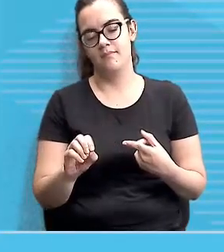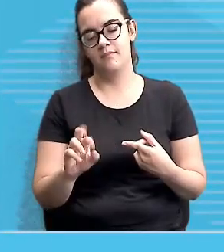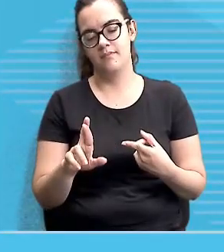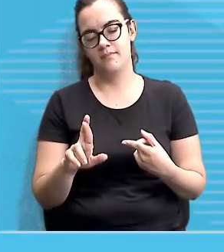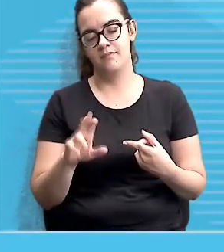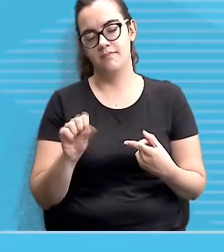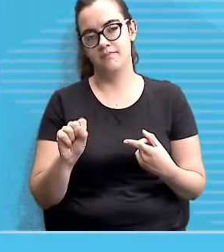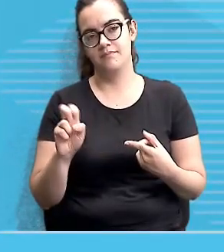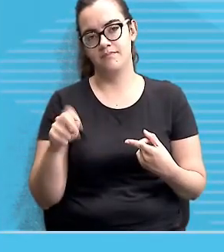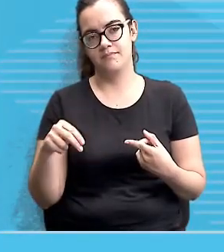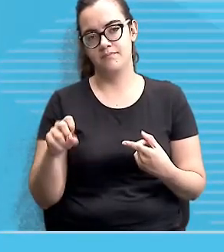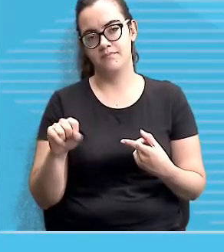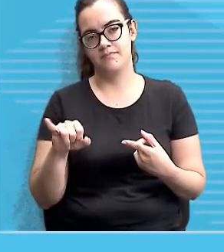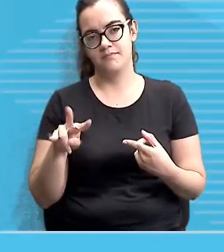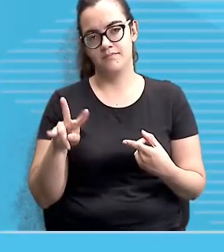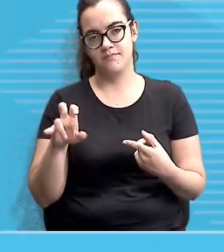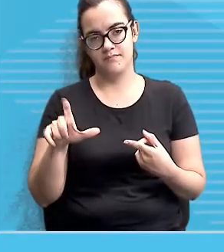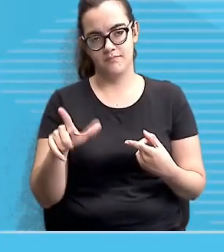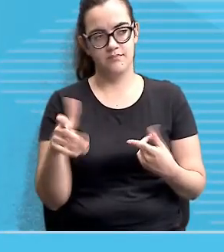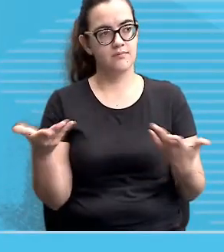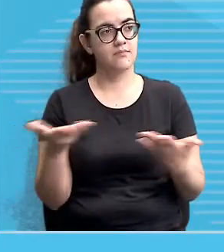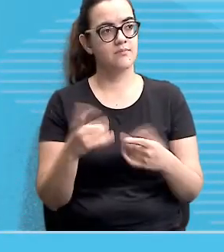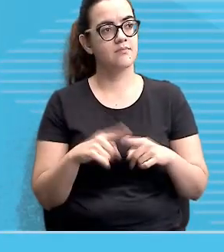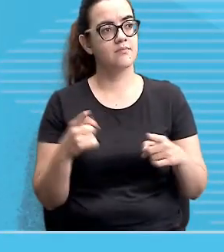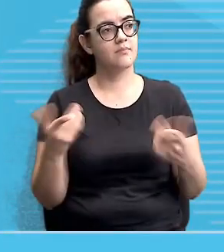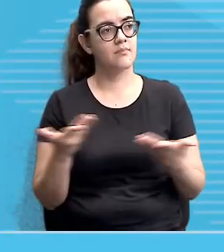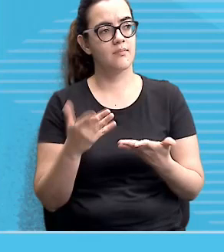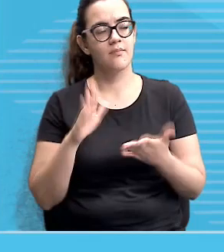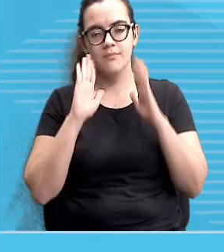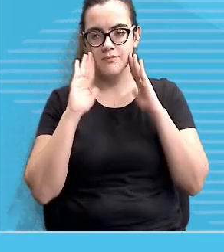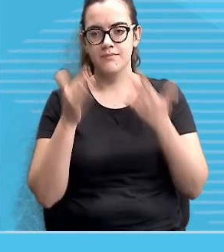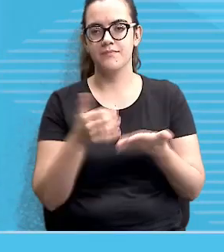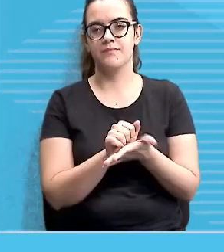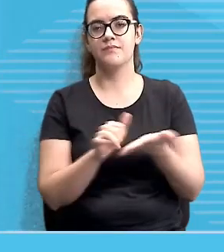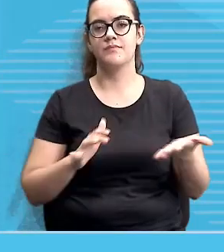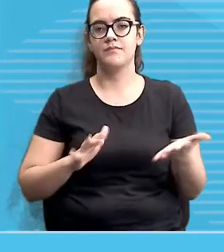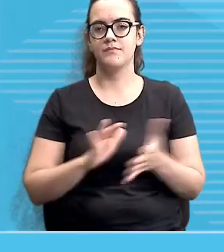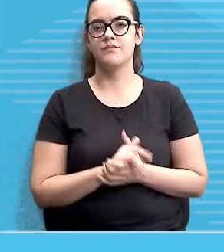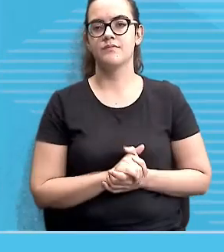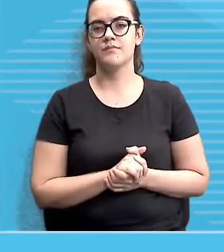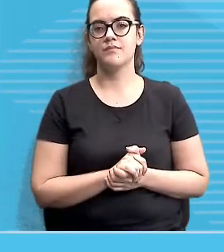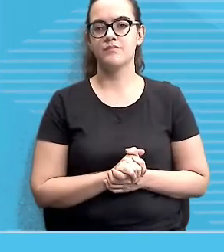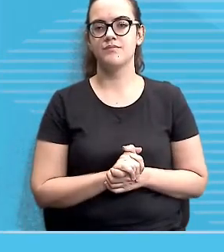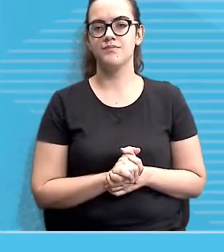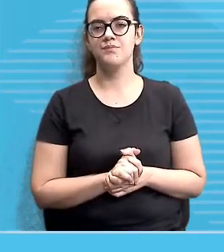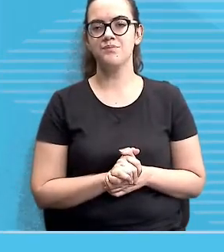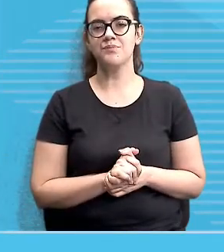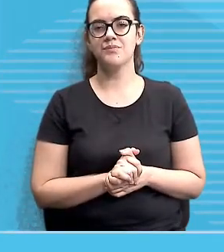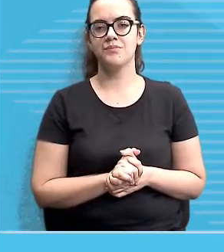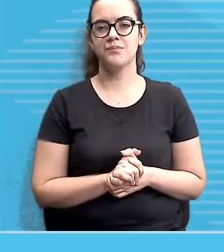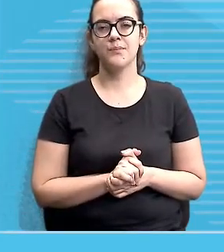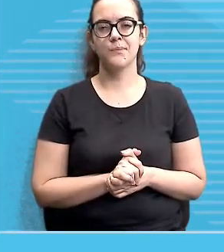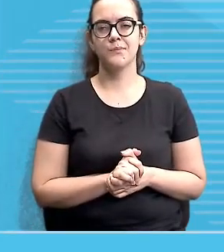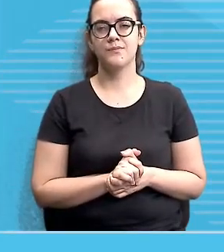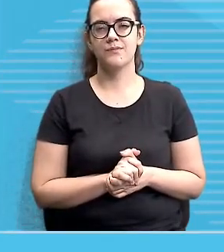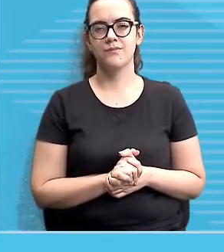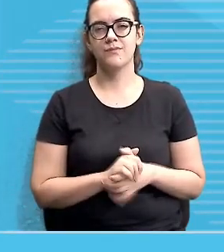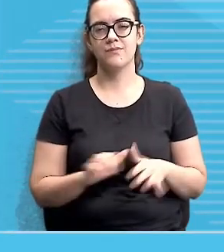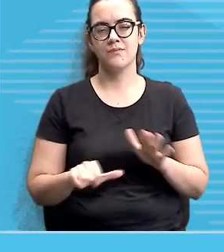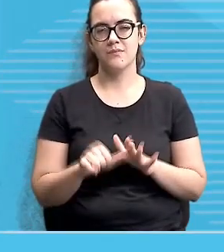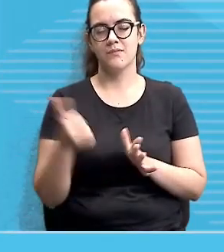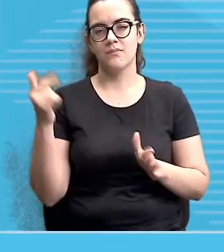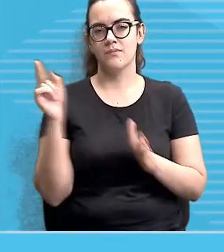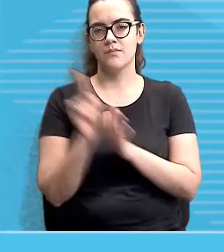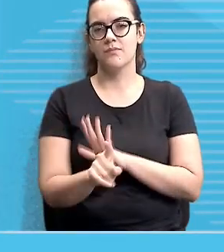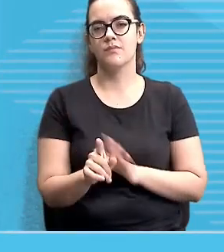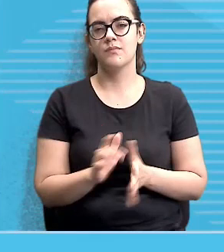olha só só com questões e aí a segunda a primeira questão ela